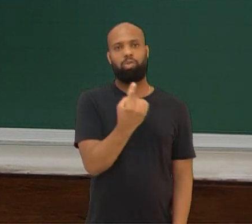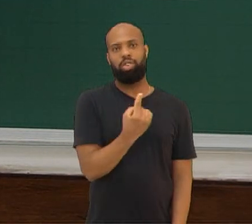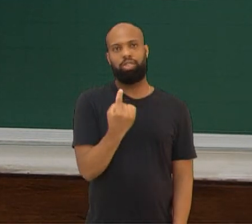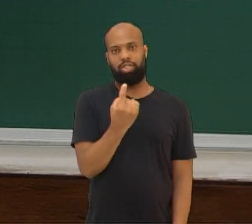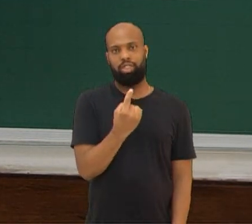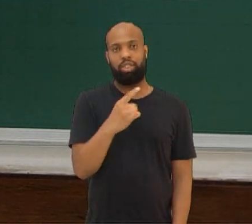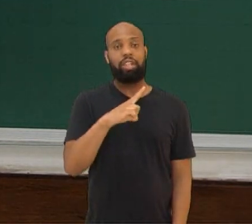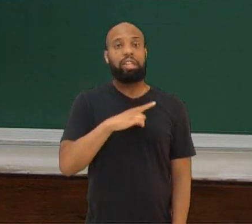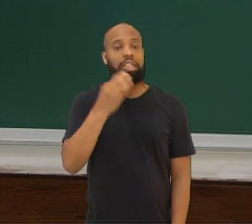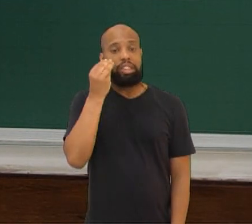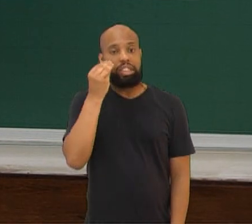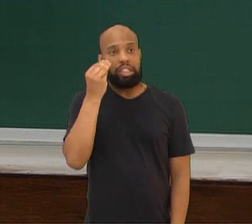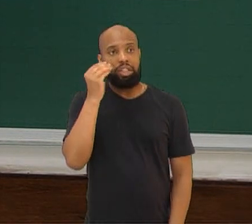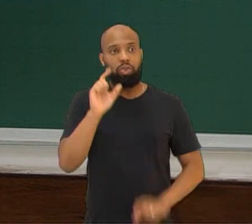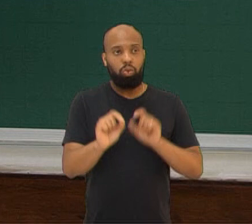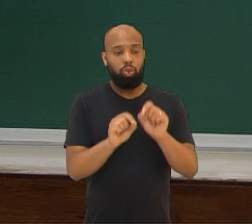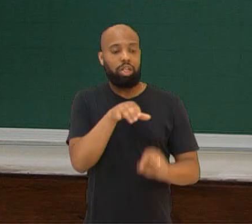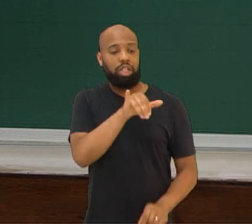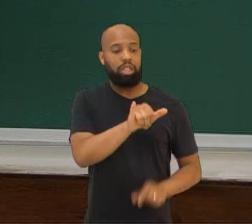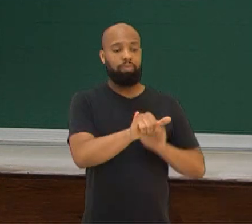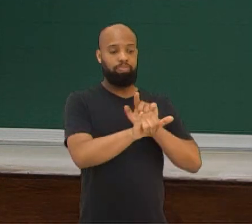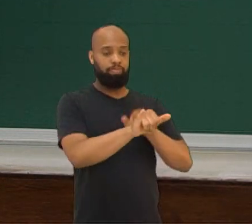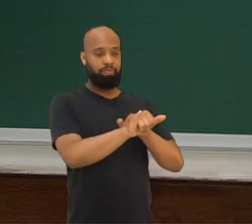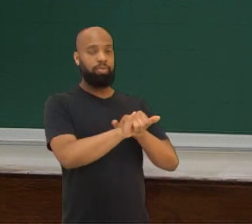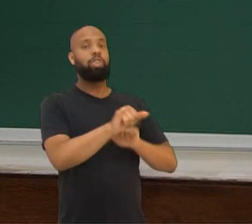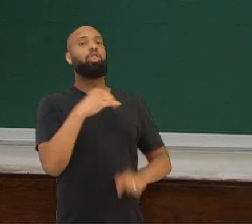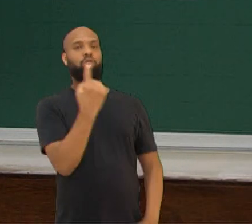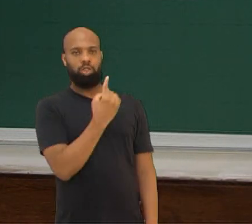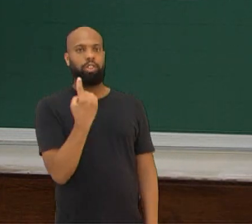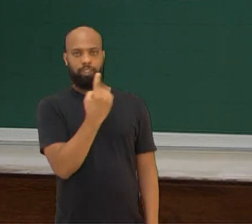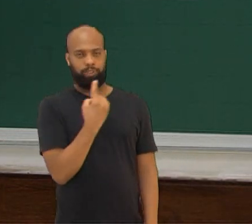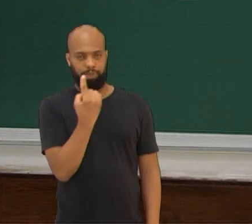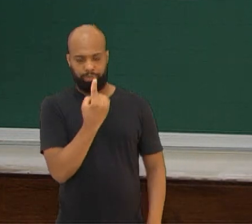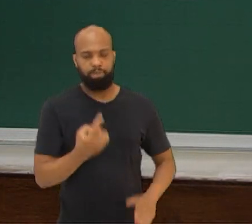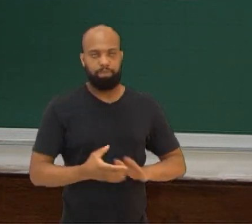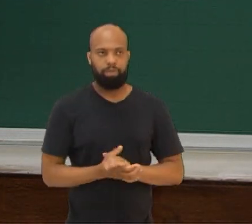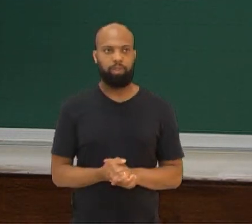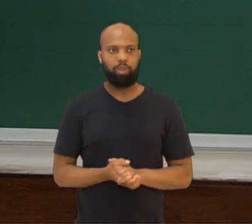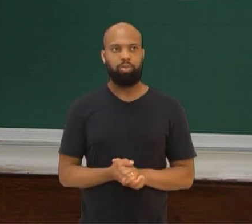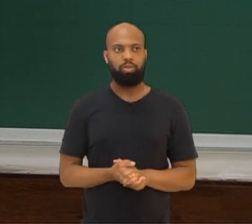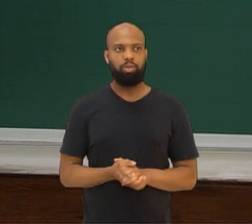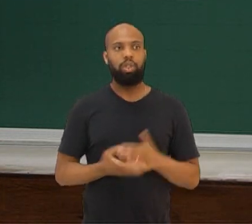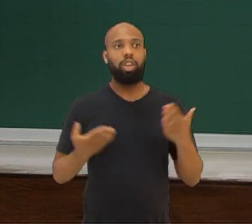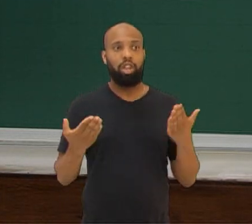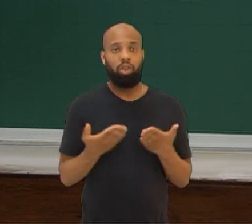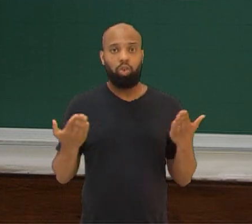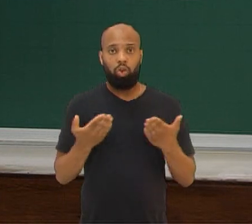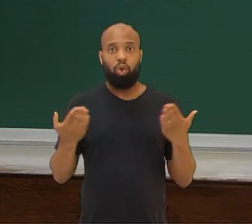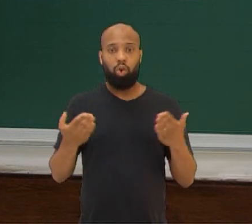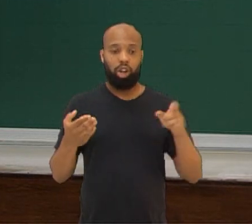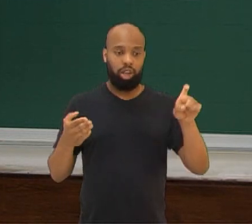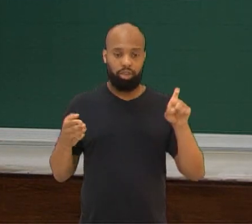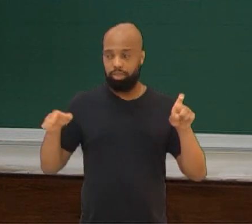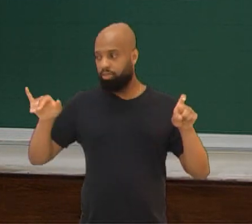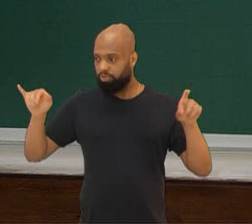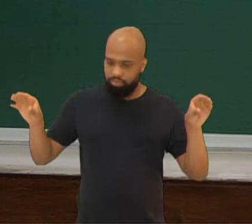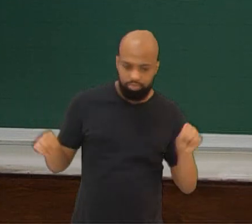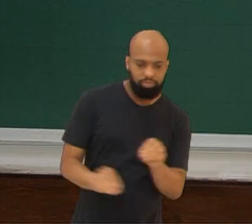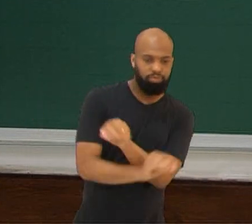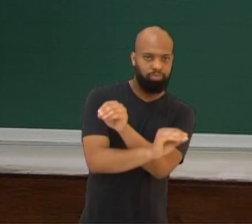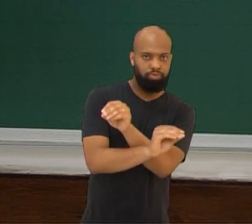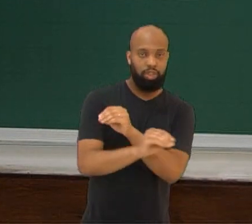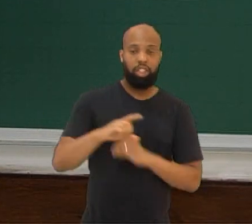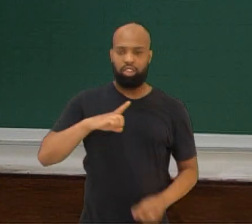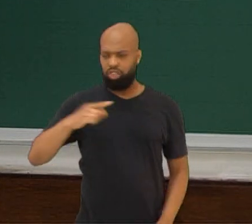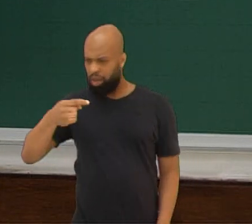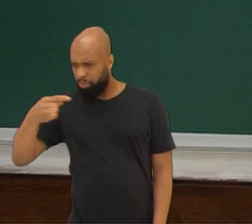que tentar fazer todo o caminho para que o meu y fique do lado esquerdo da minha equação. Vamos lá, fiz essa troca, o 3y que estava negativo